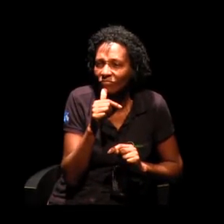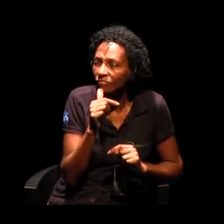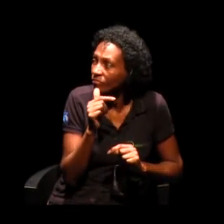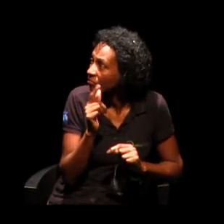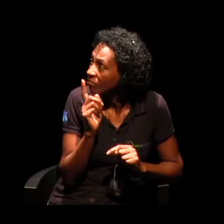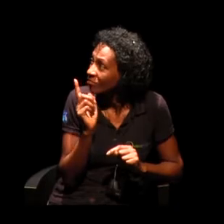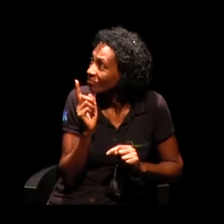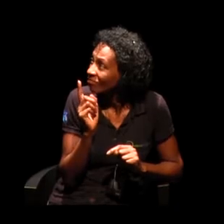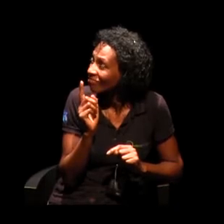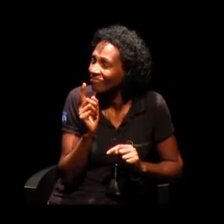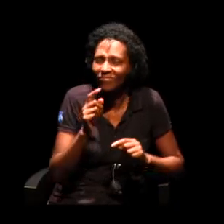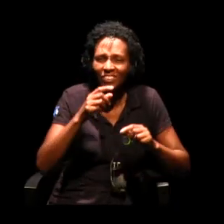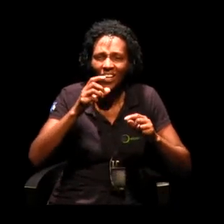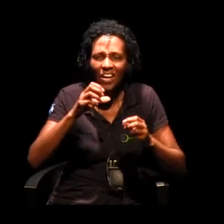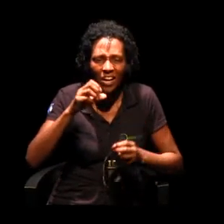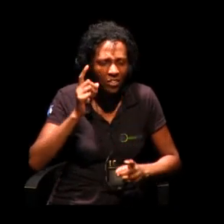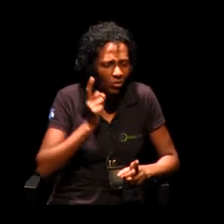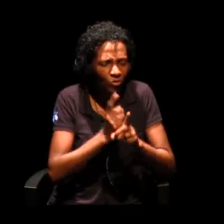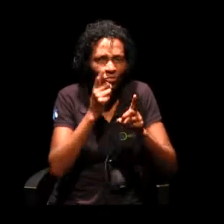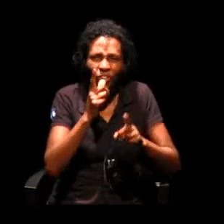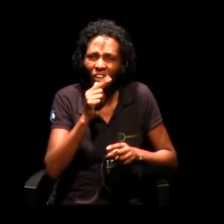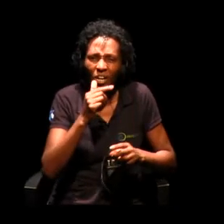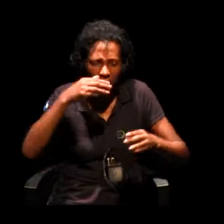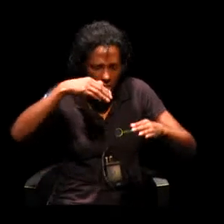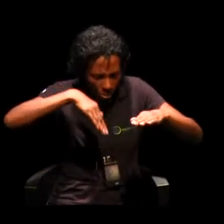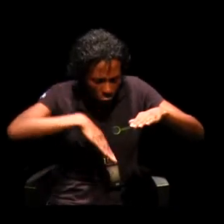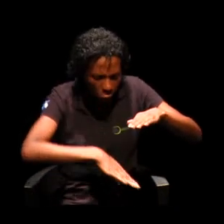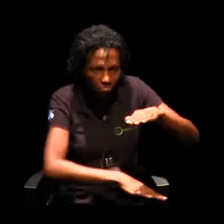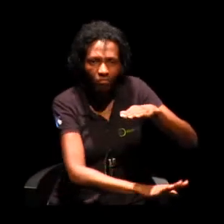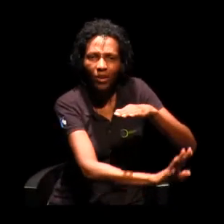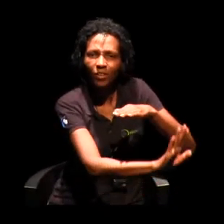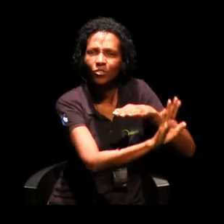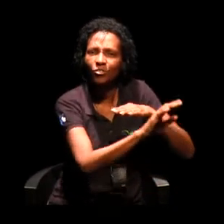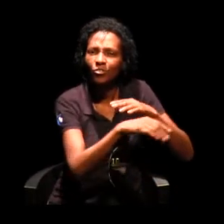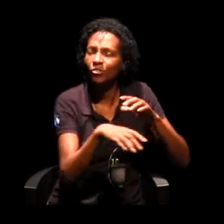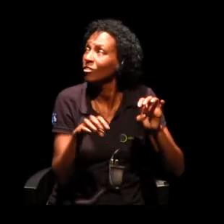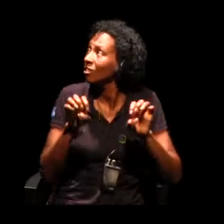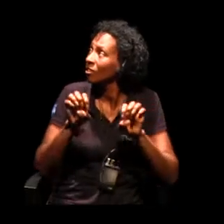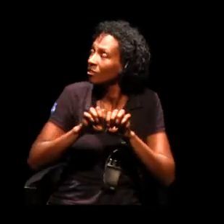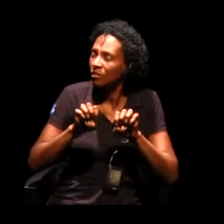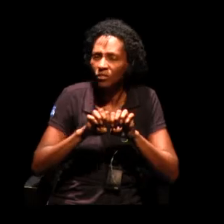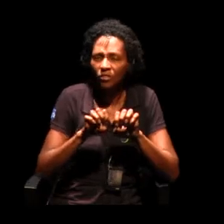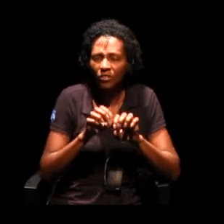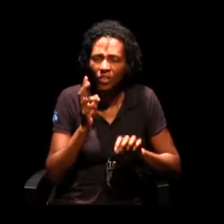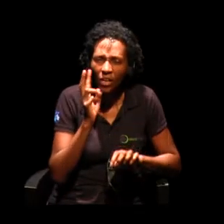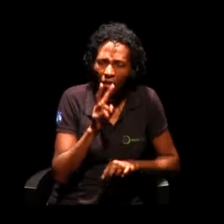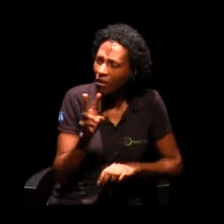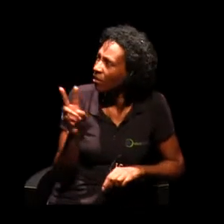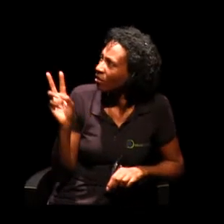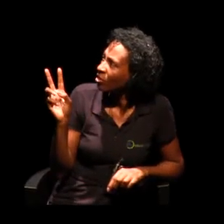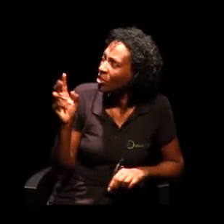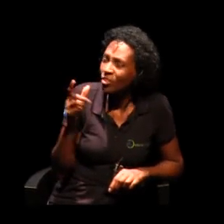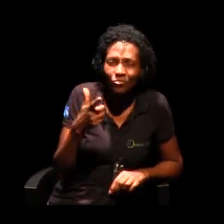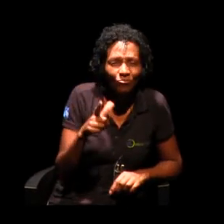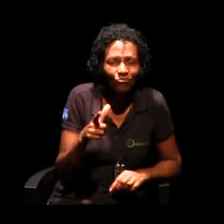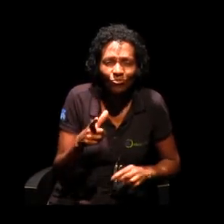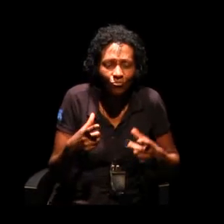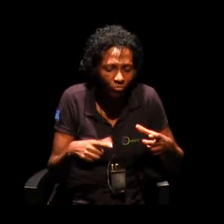ver essa água que aparecia justamente embaixo da estrutura. Aqui nós